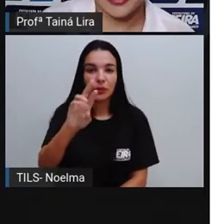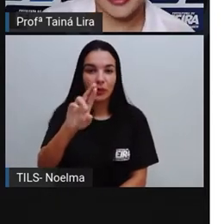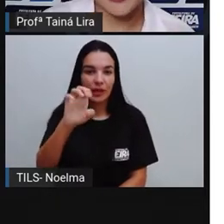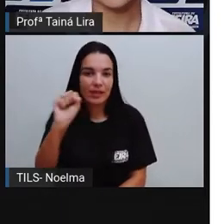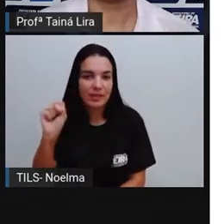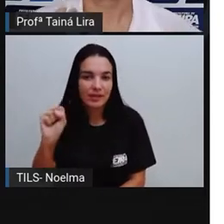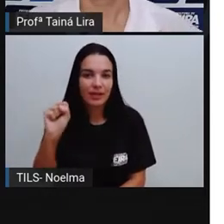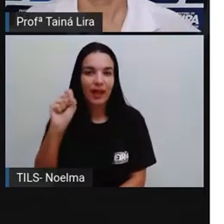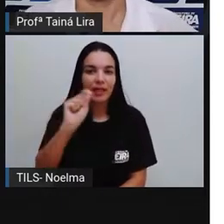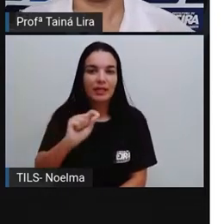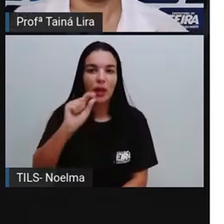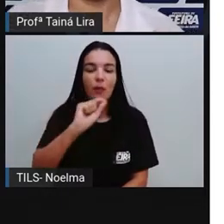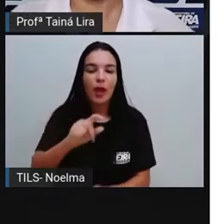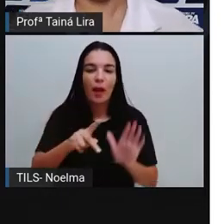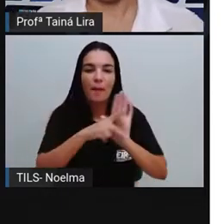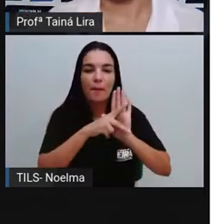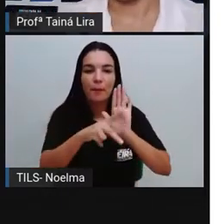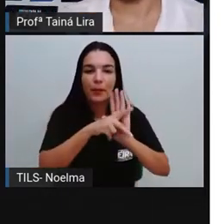Embatucadores.